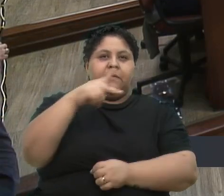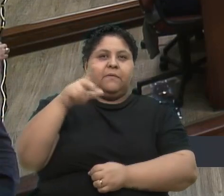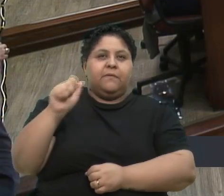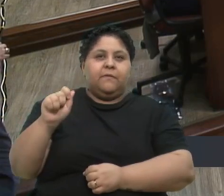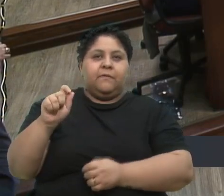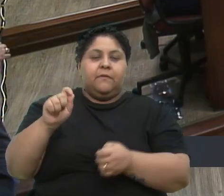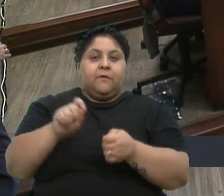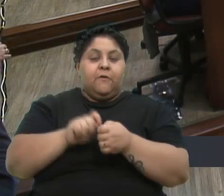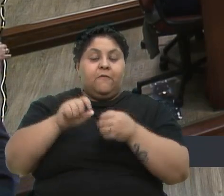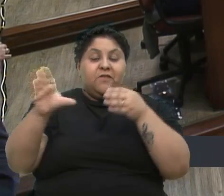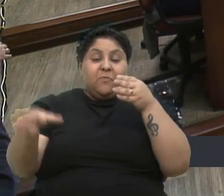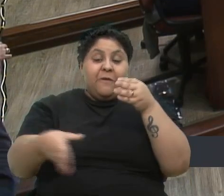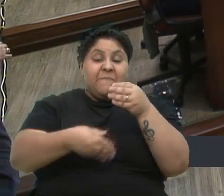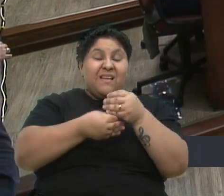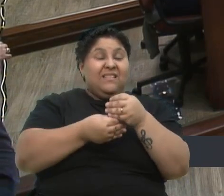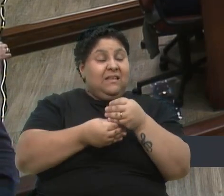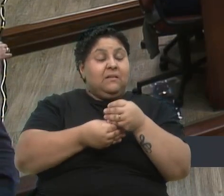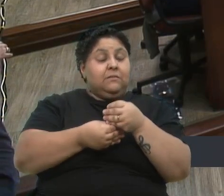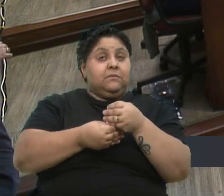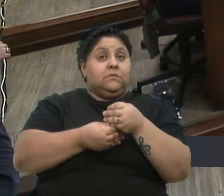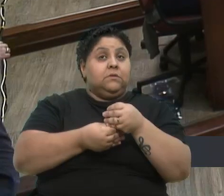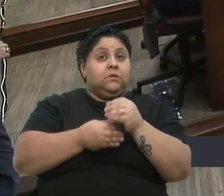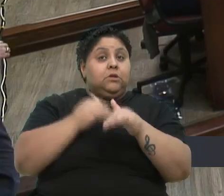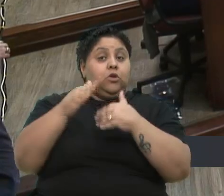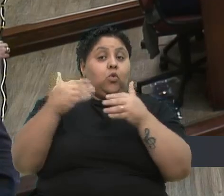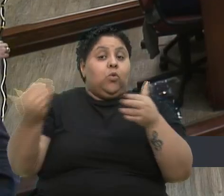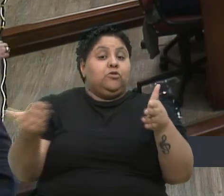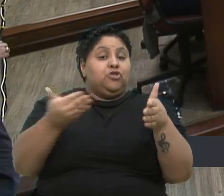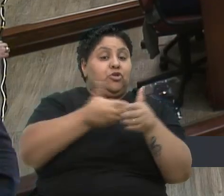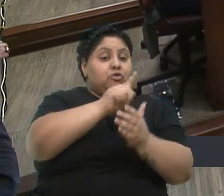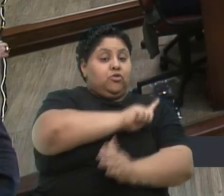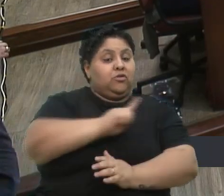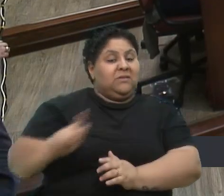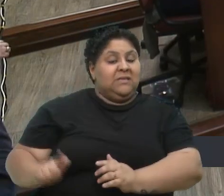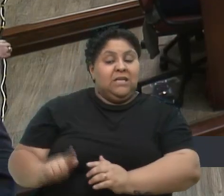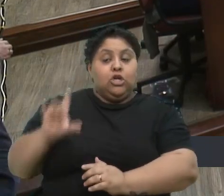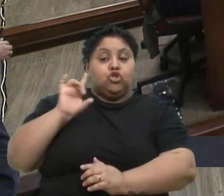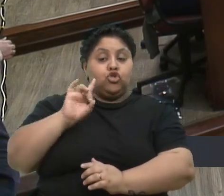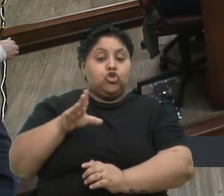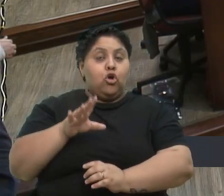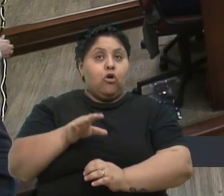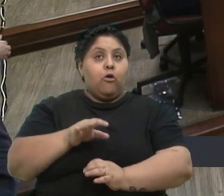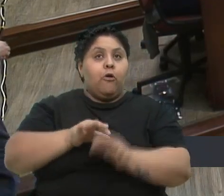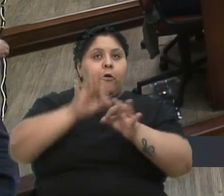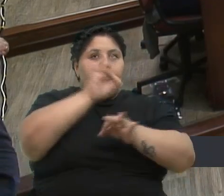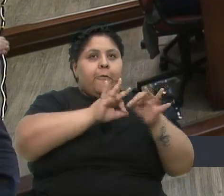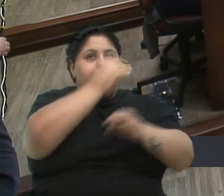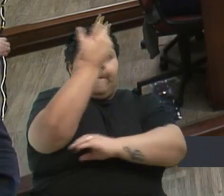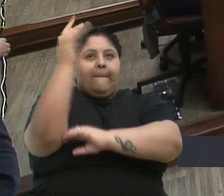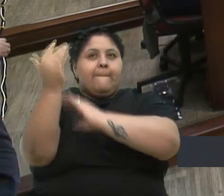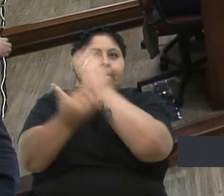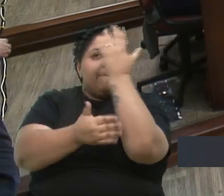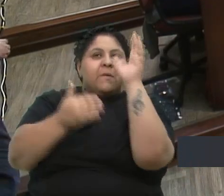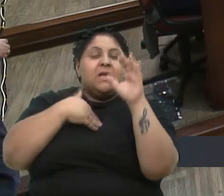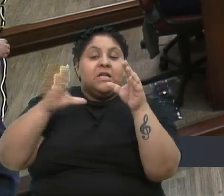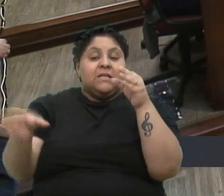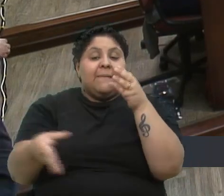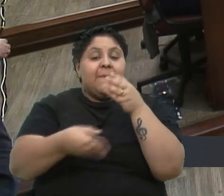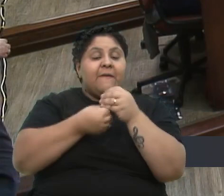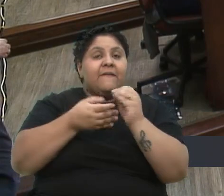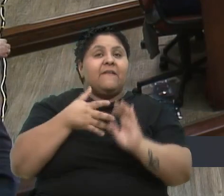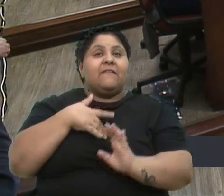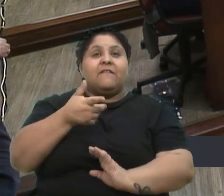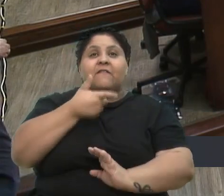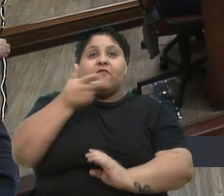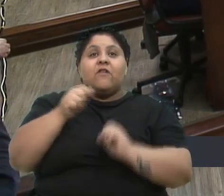uma emenda que quando veio do governo, era só para manutenção das hortas. E na minha emenda, eu coloquei para